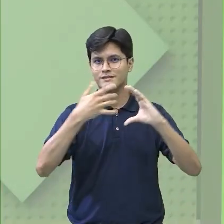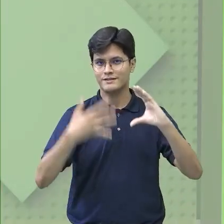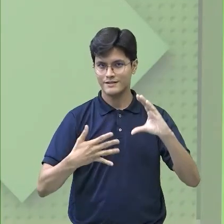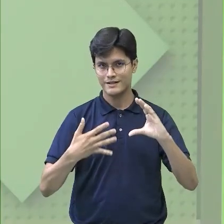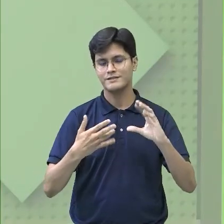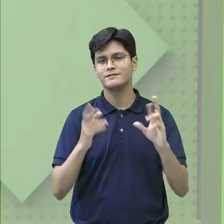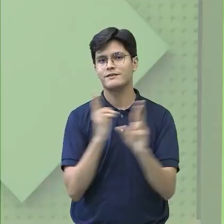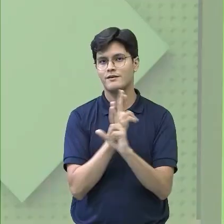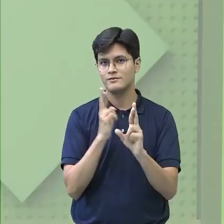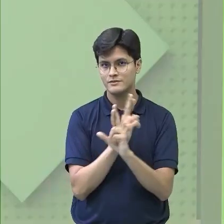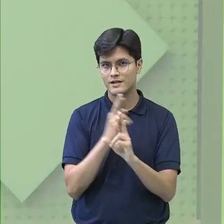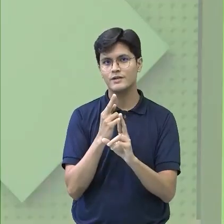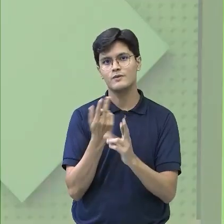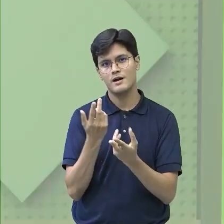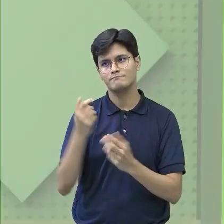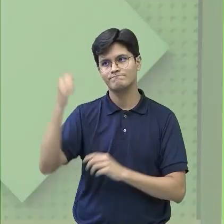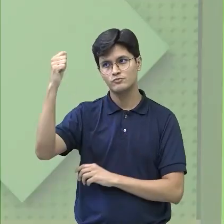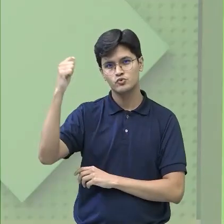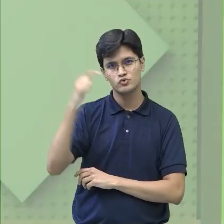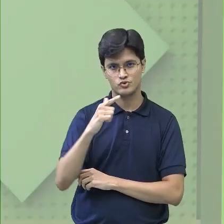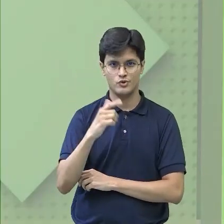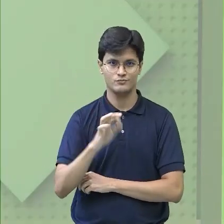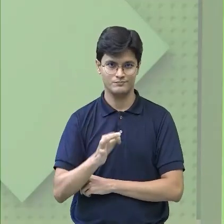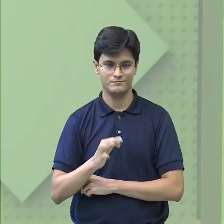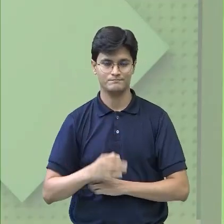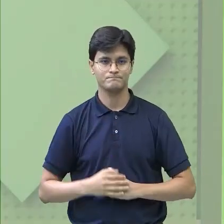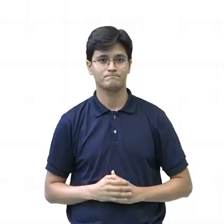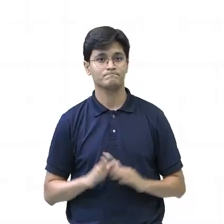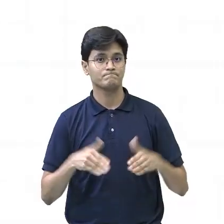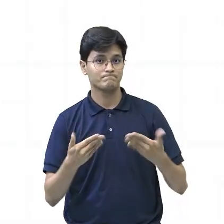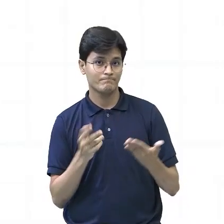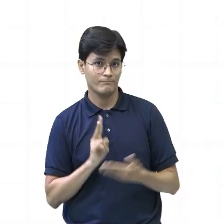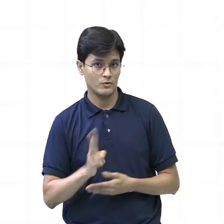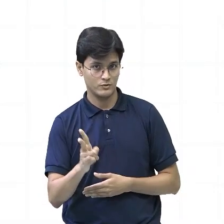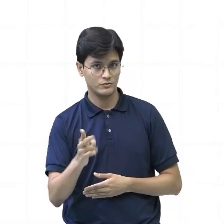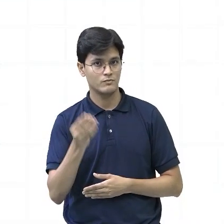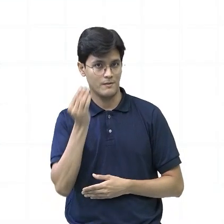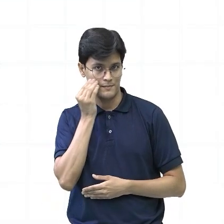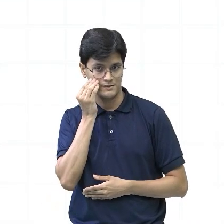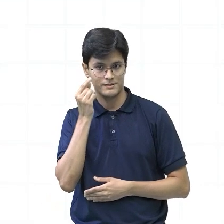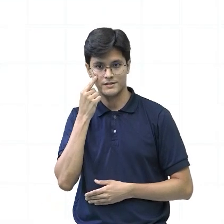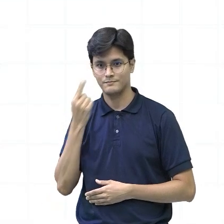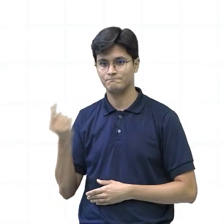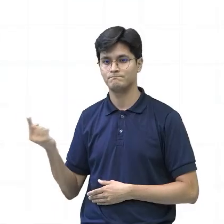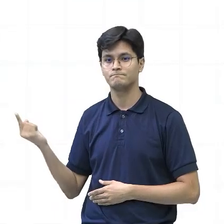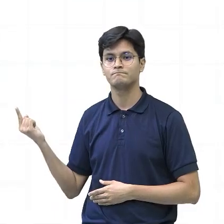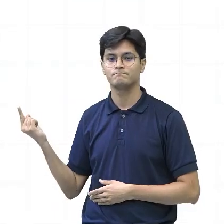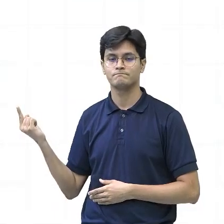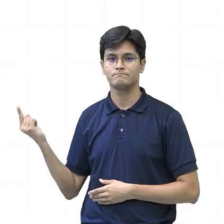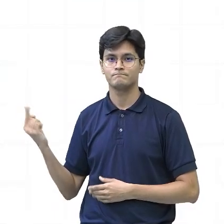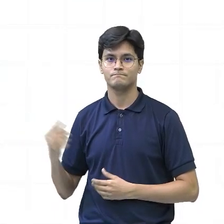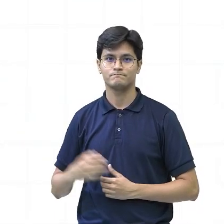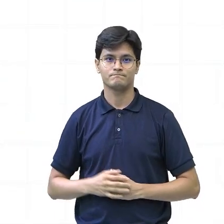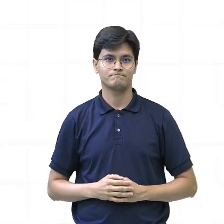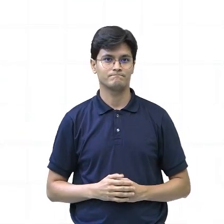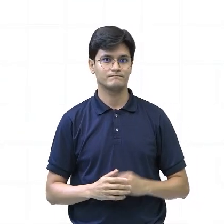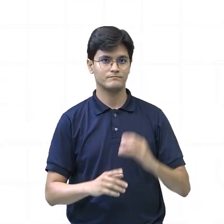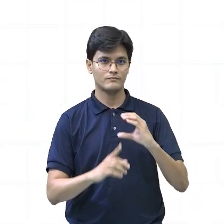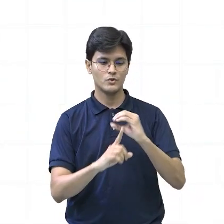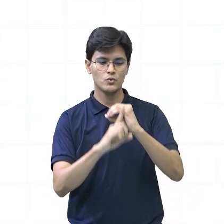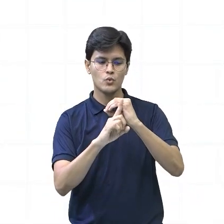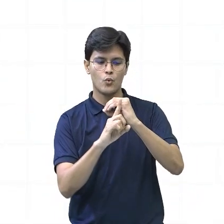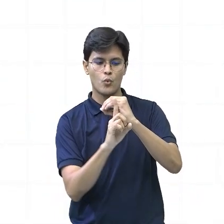do Sol, tá bom? E aí a gente vai continuar, olha, observando aí que a inclinação do eixo de